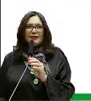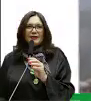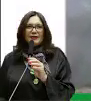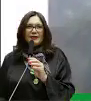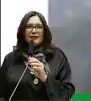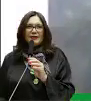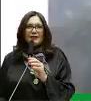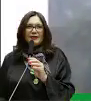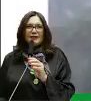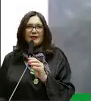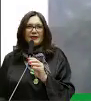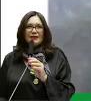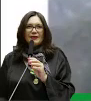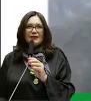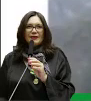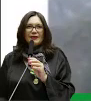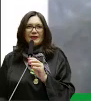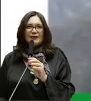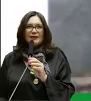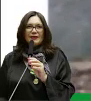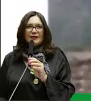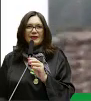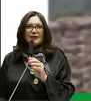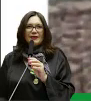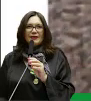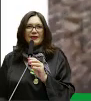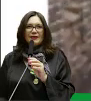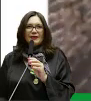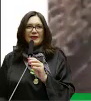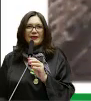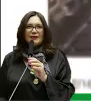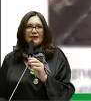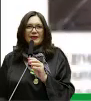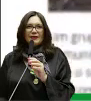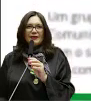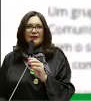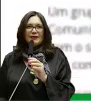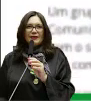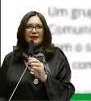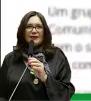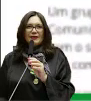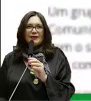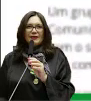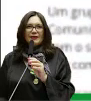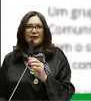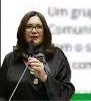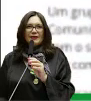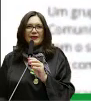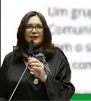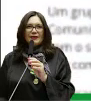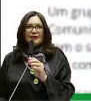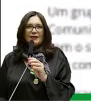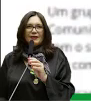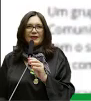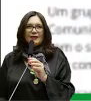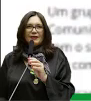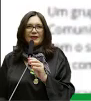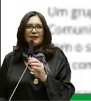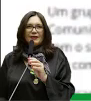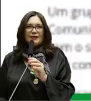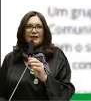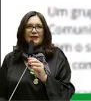um profundo mal-entendido e justificar algumas atitudes como essa do deputado